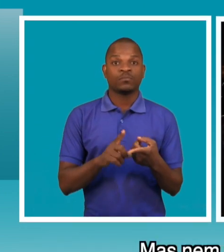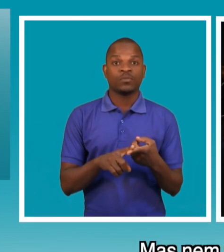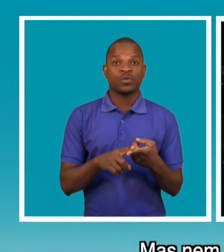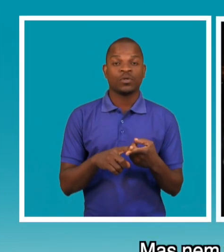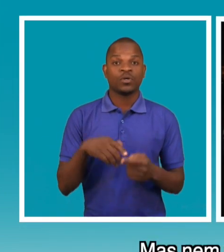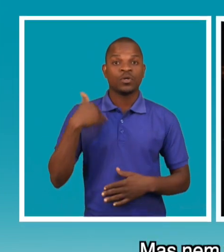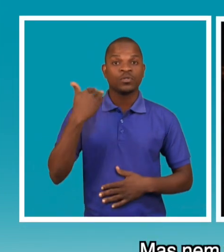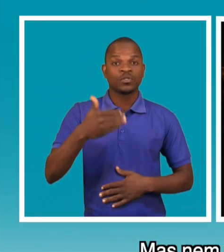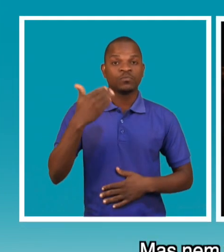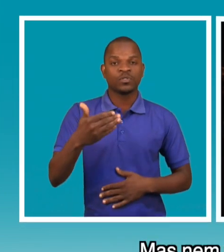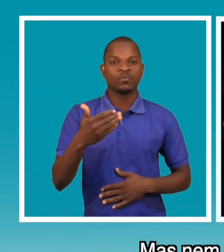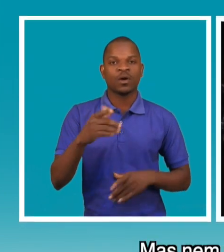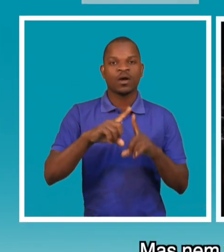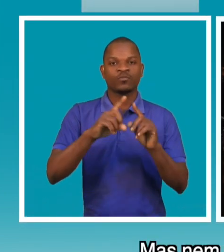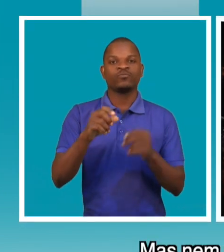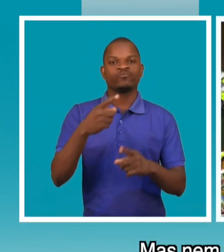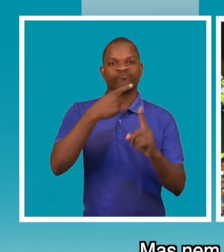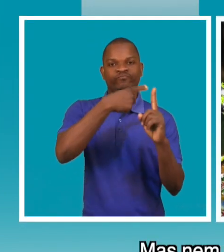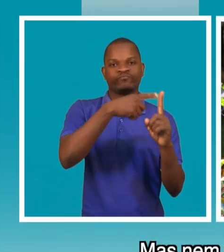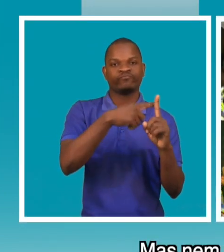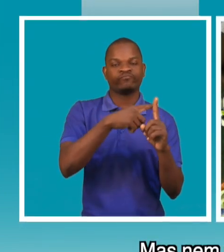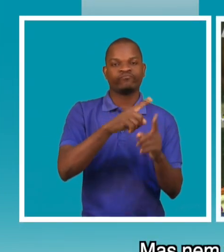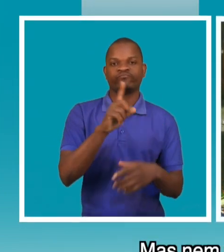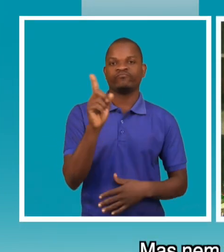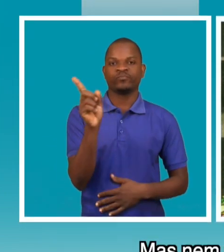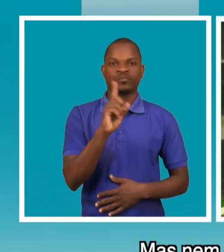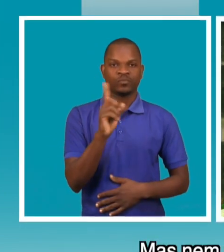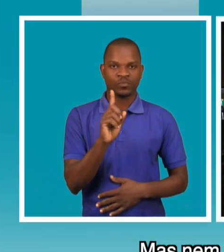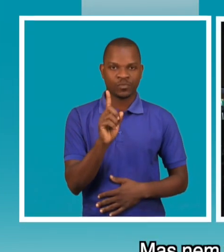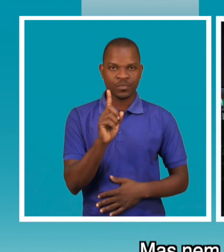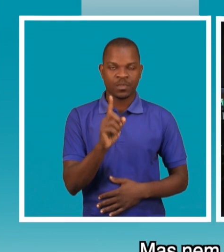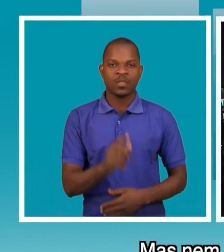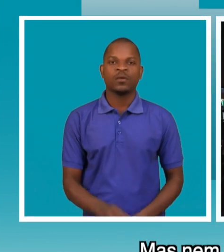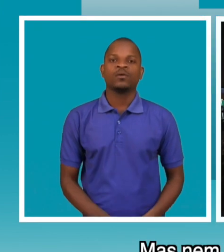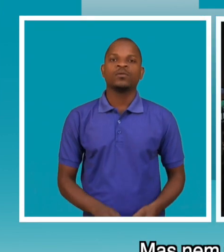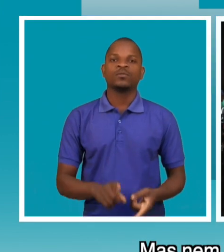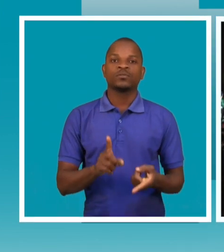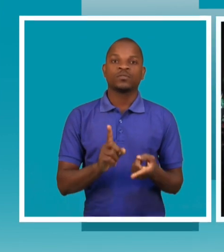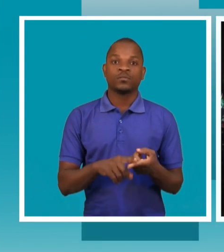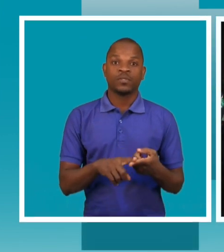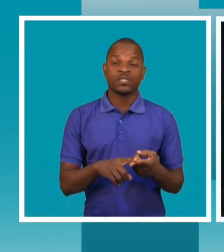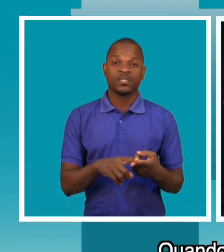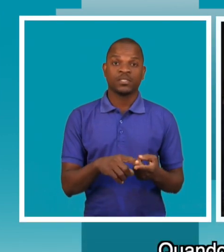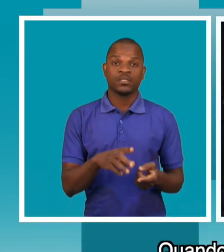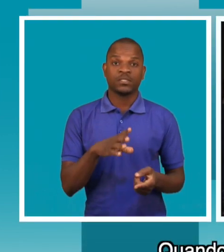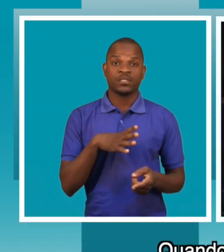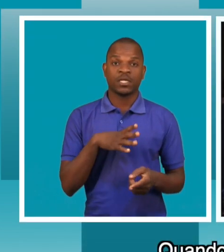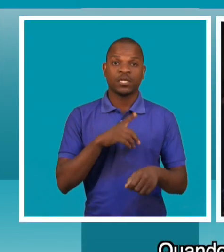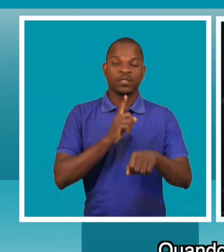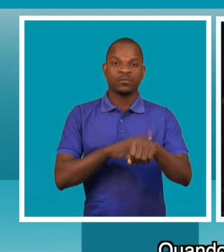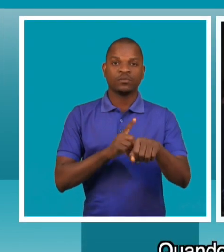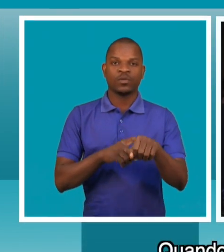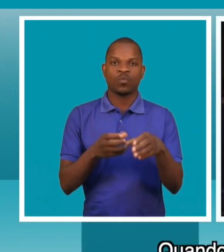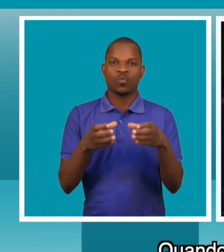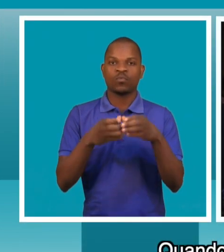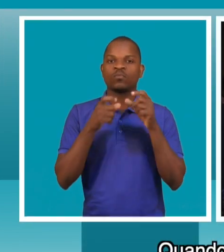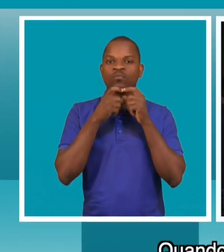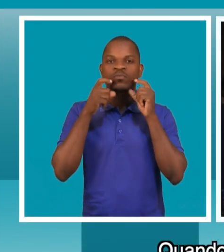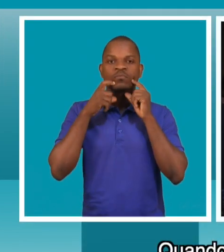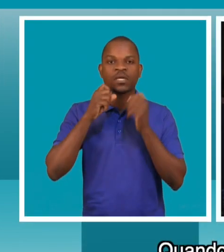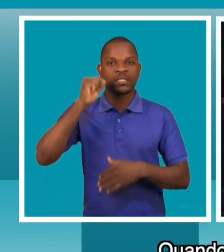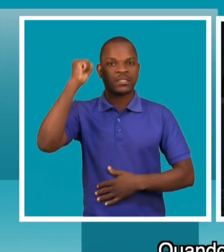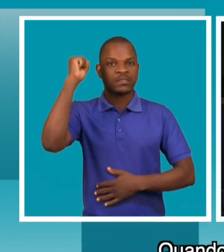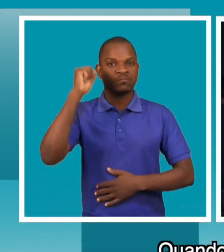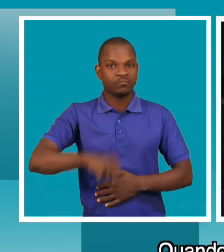Mas não sempre as coisas correm bem para estes comerciantes. Praticamente, quando o Mambas perde